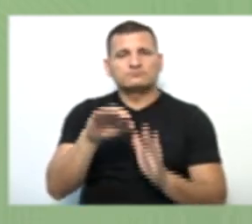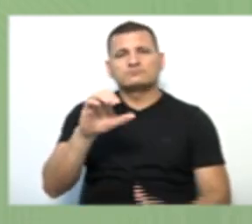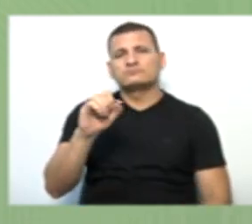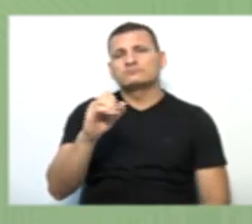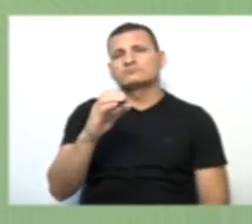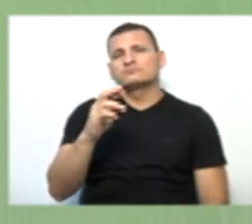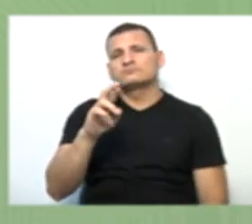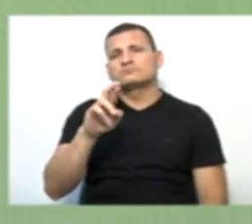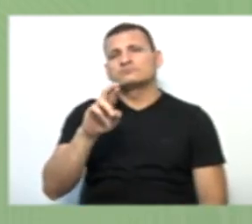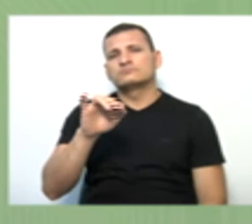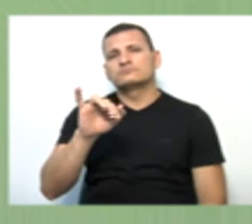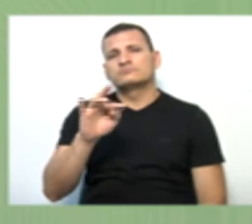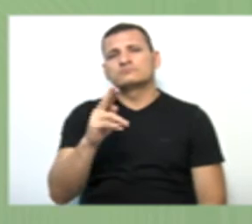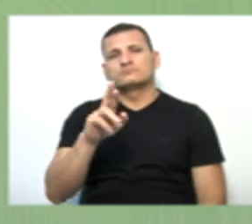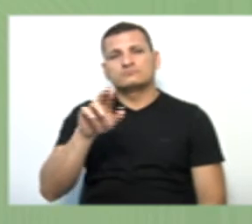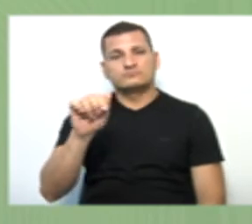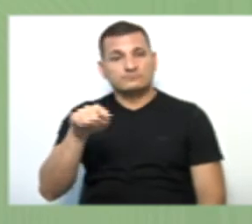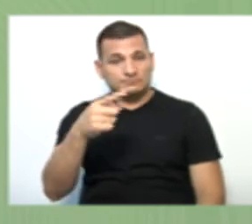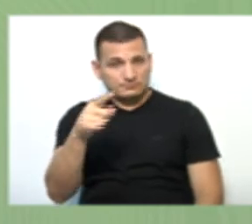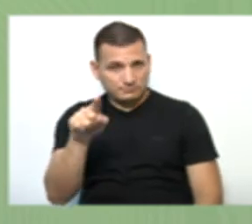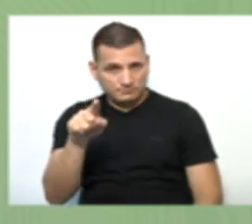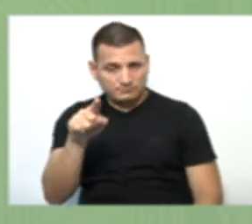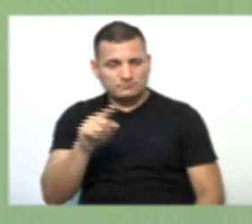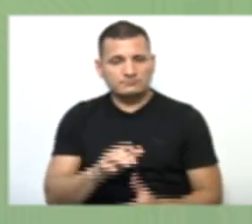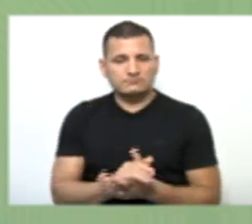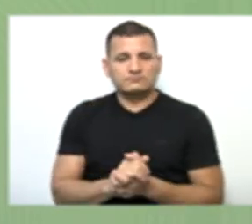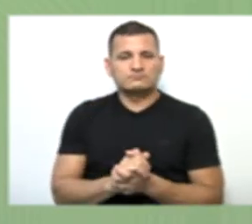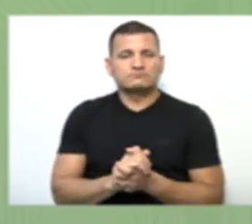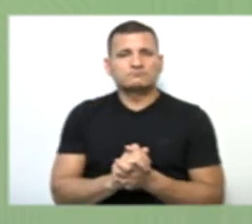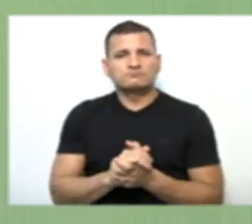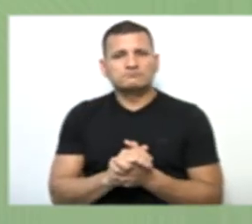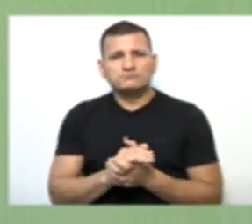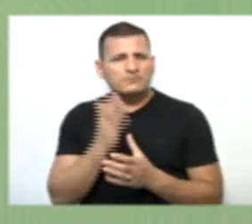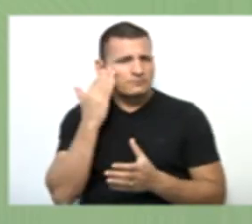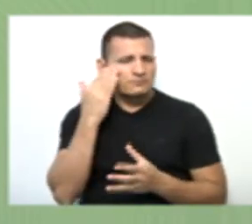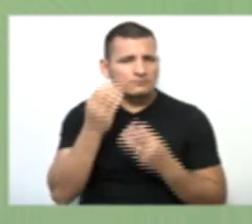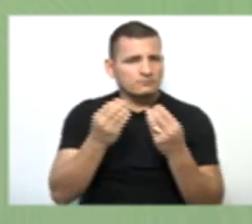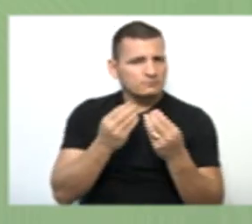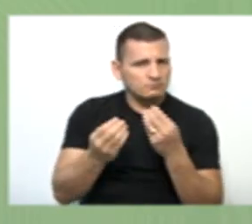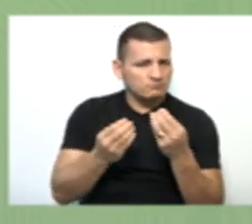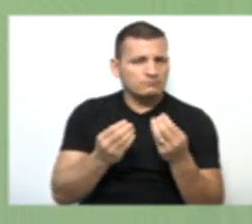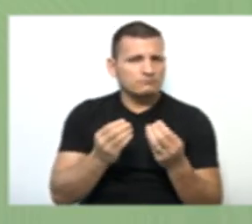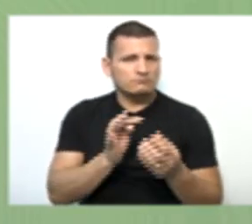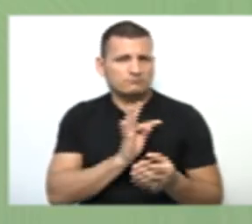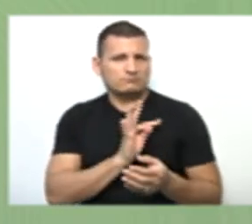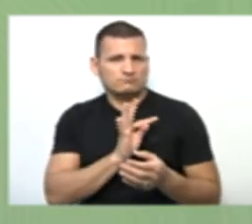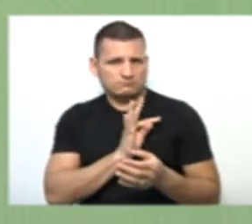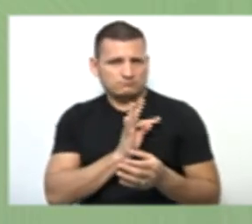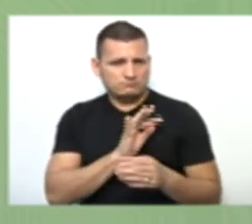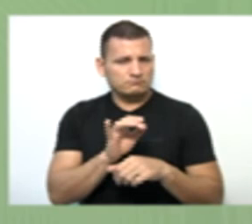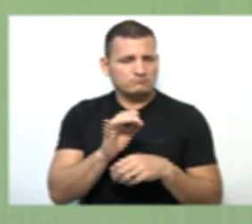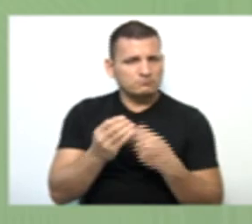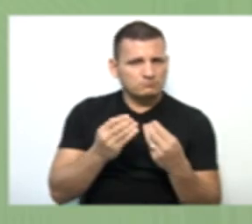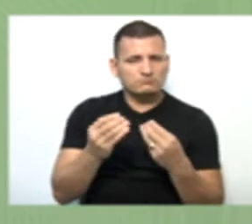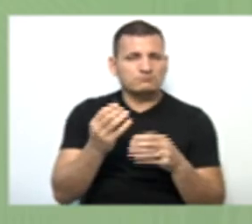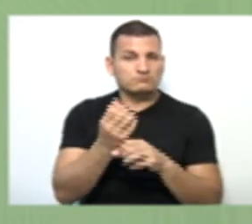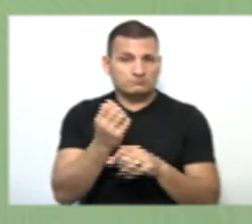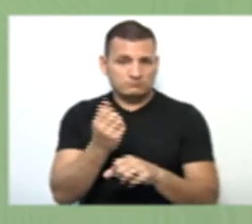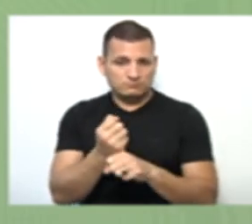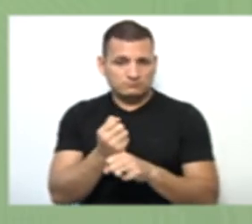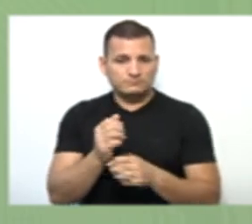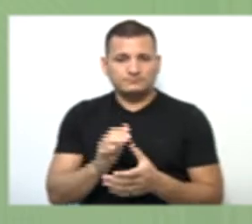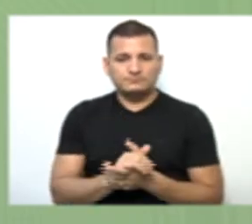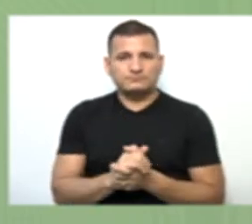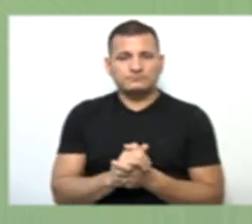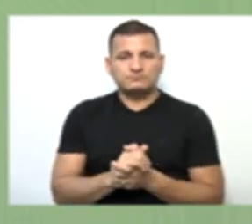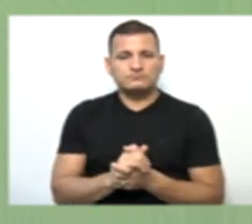escrituração contábil, reconhecer as técnicas contábeis e as principais demonstrações contábeis,